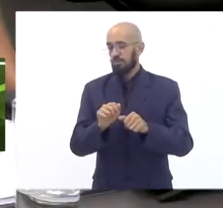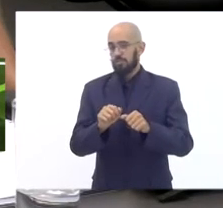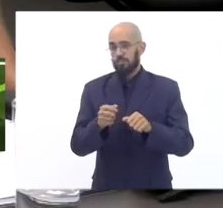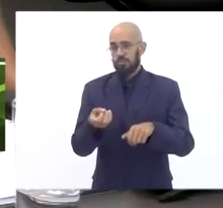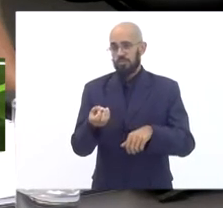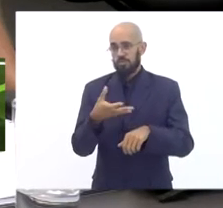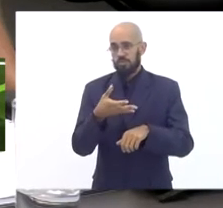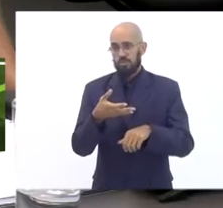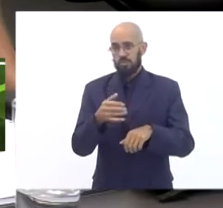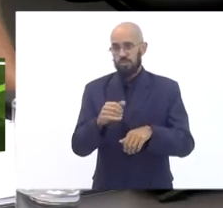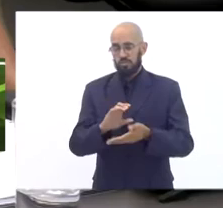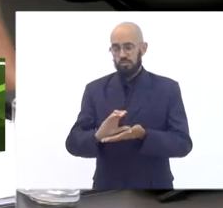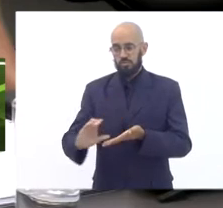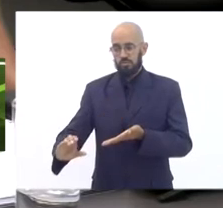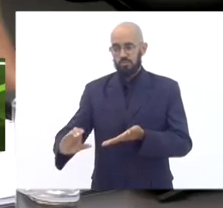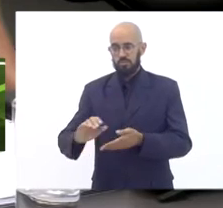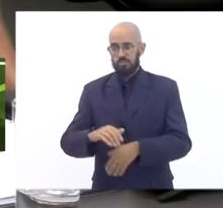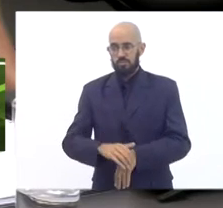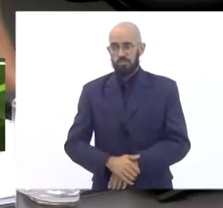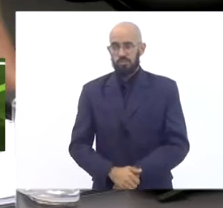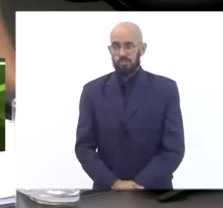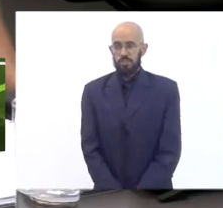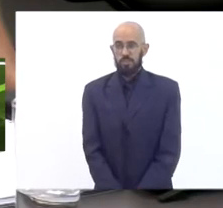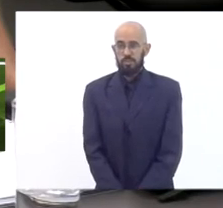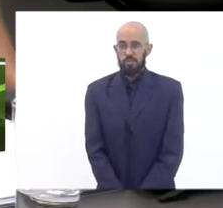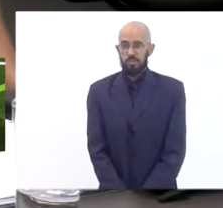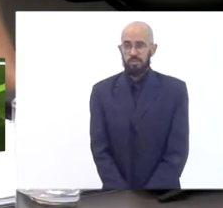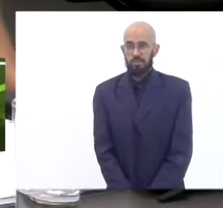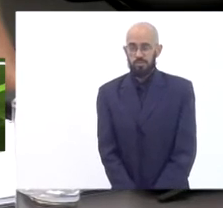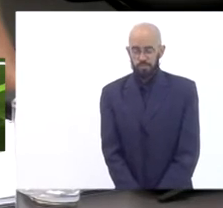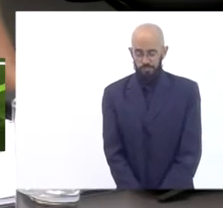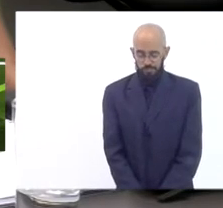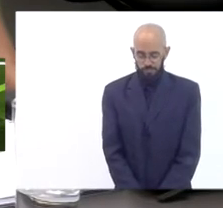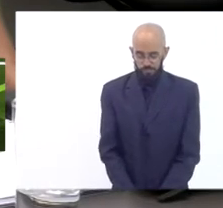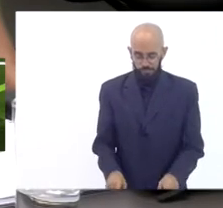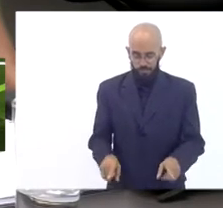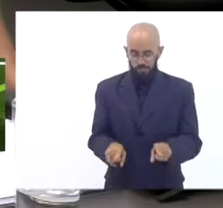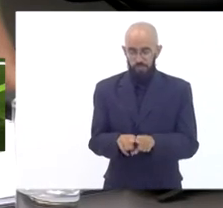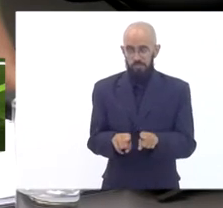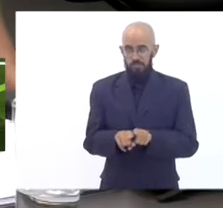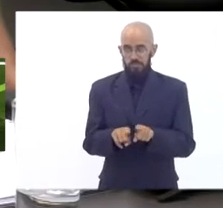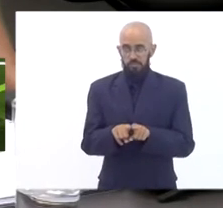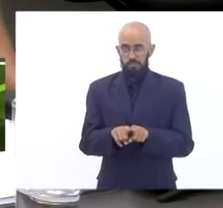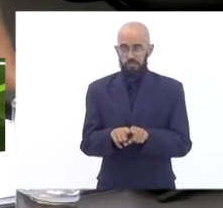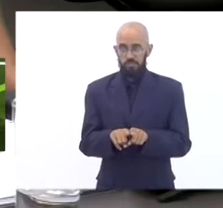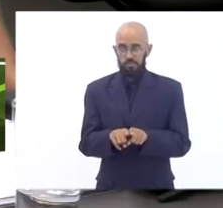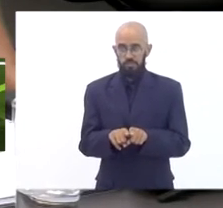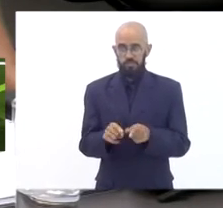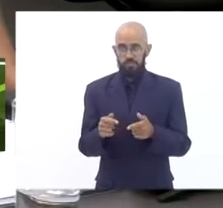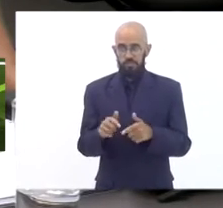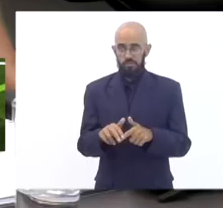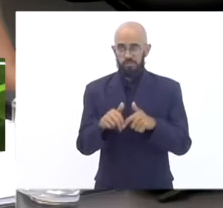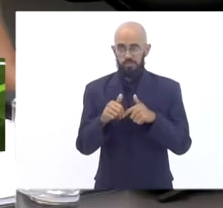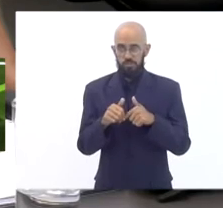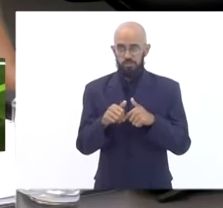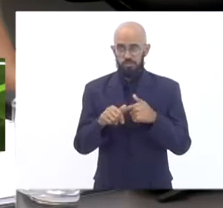investimentos. E ele me diz, até pelo fato de eu ter trabalhado na